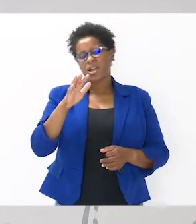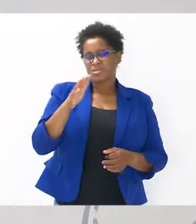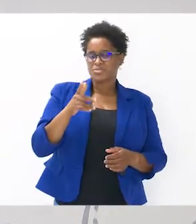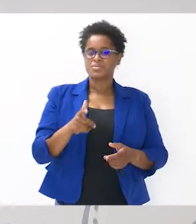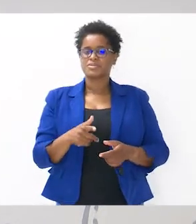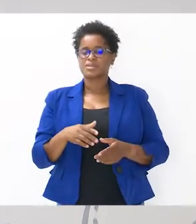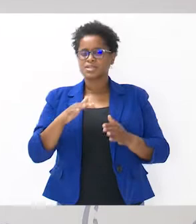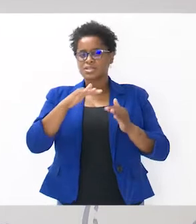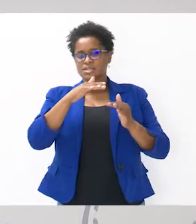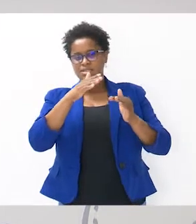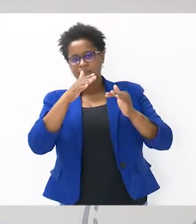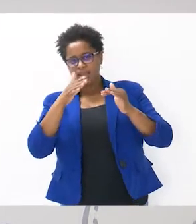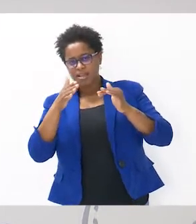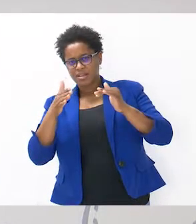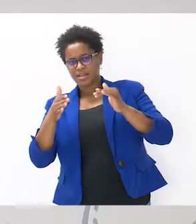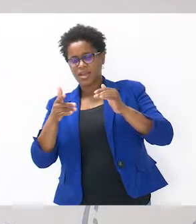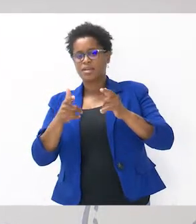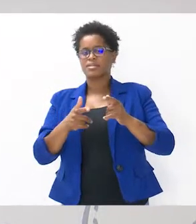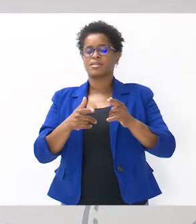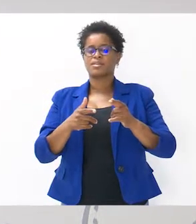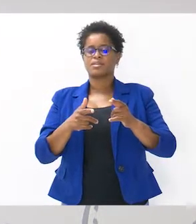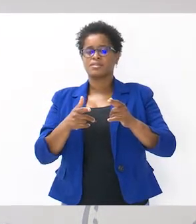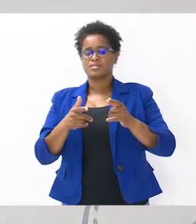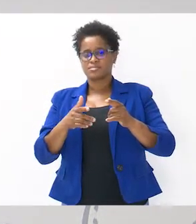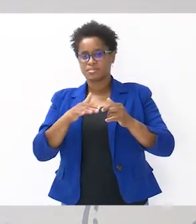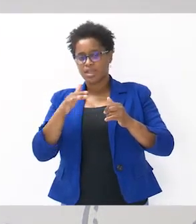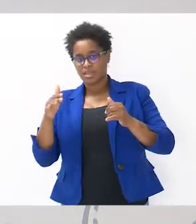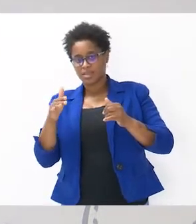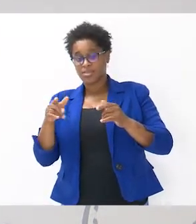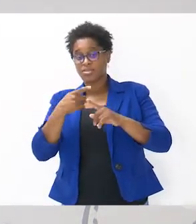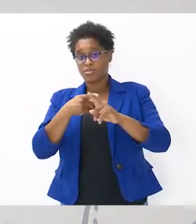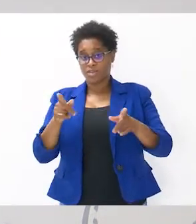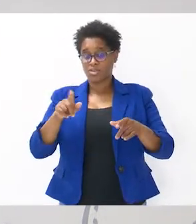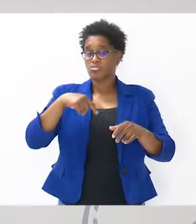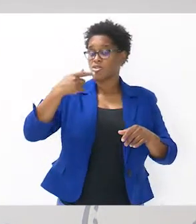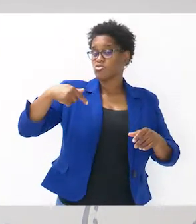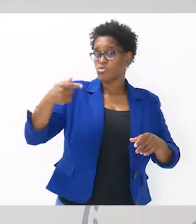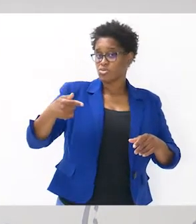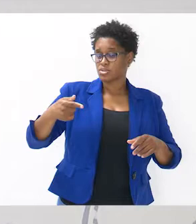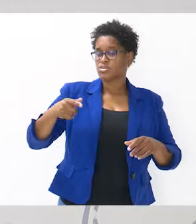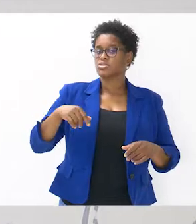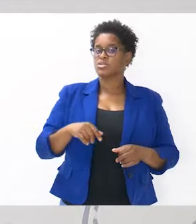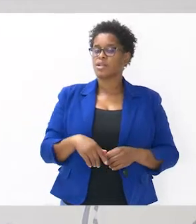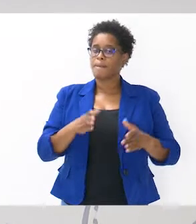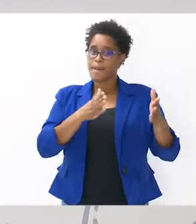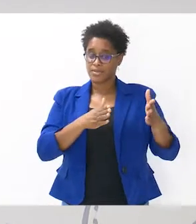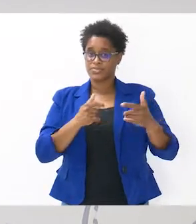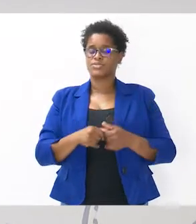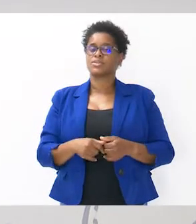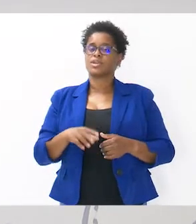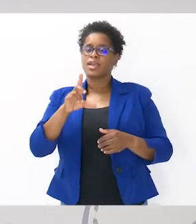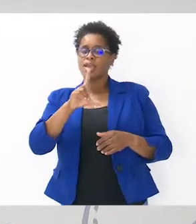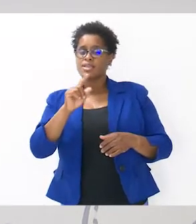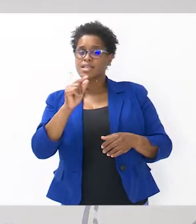ligeiramente inclinadas para a direita, diferente das outras partes em